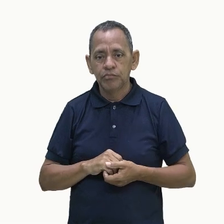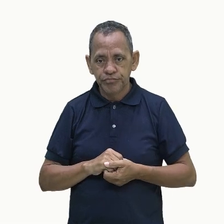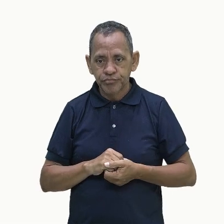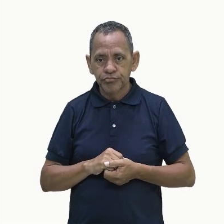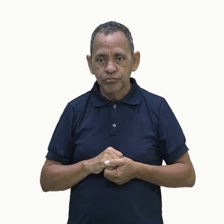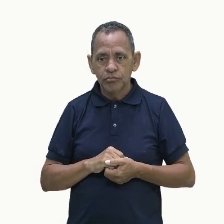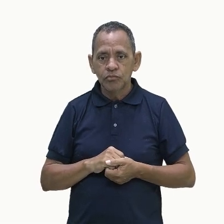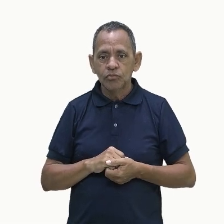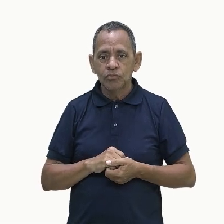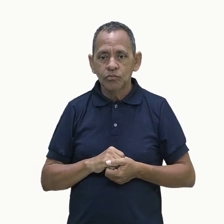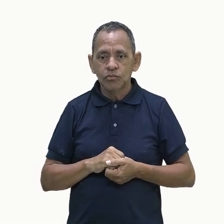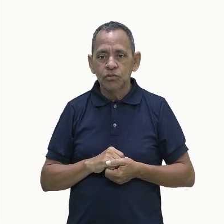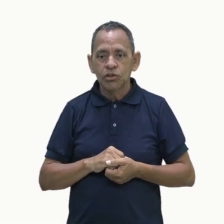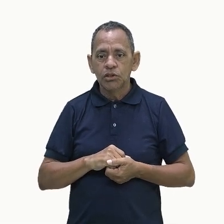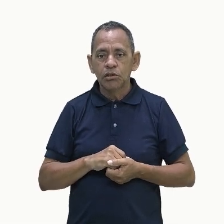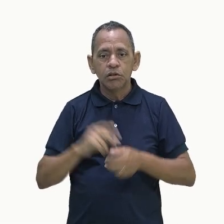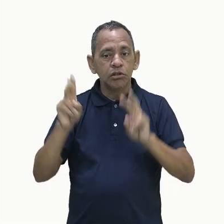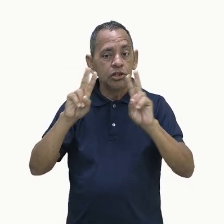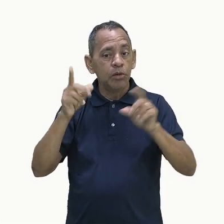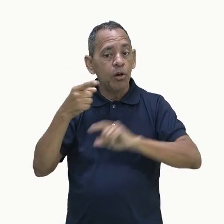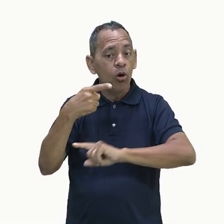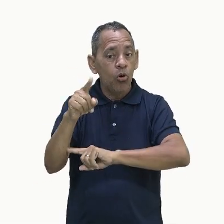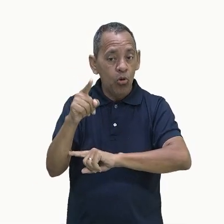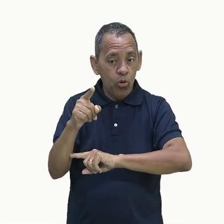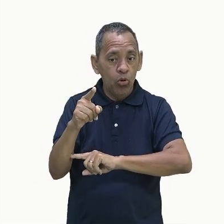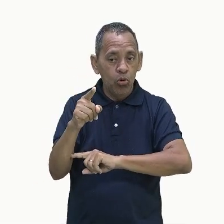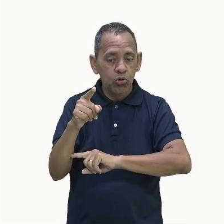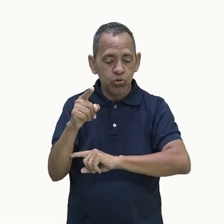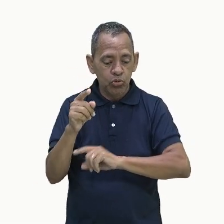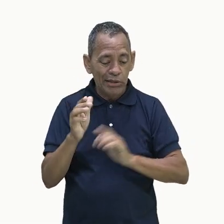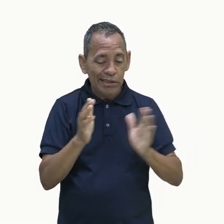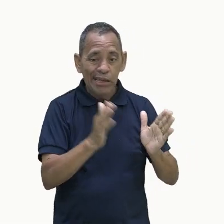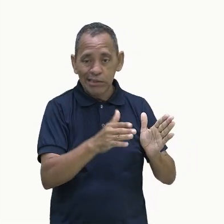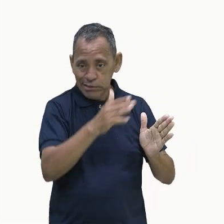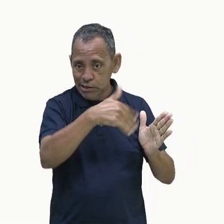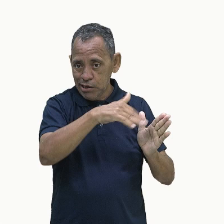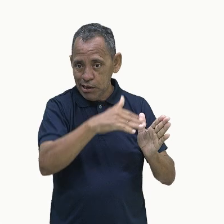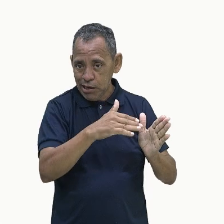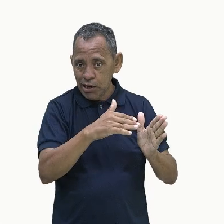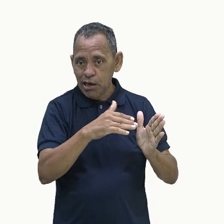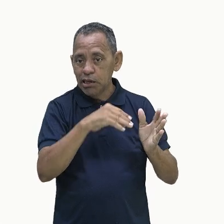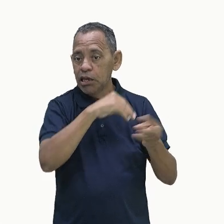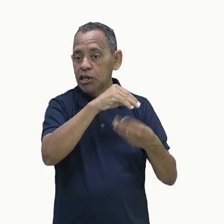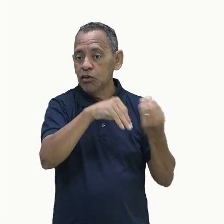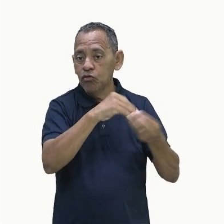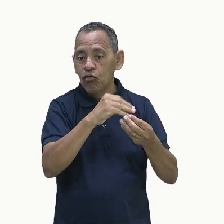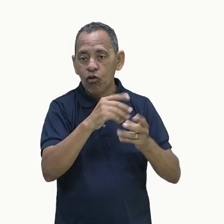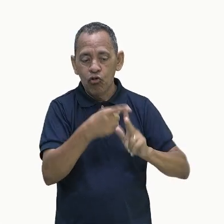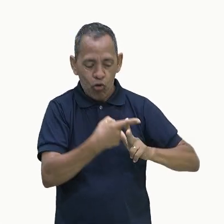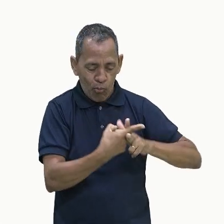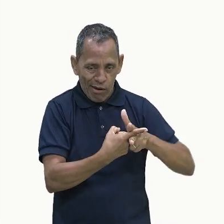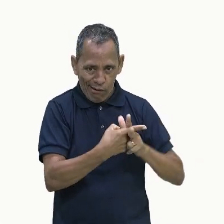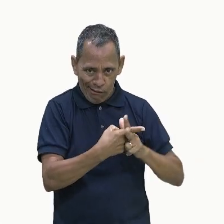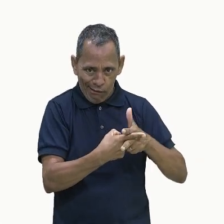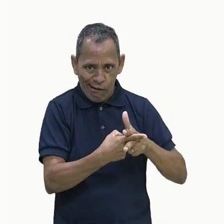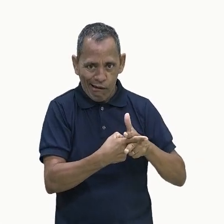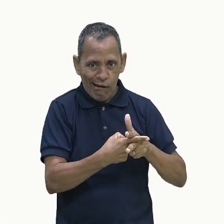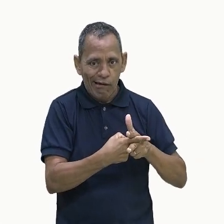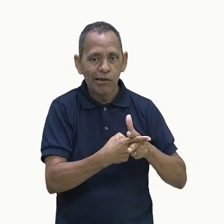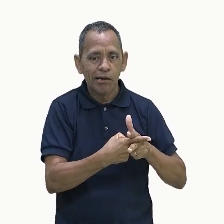né, estamos saindo da parte que envolve a mecânica,